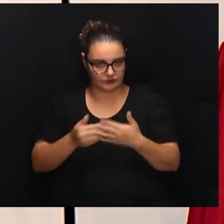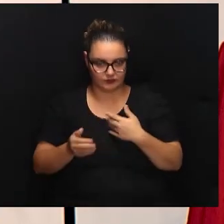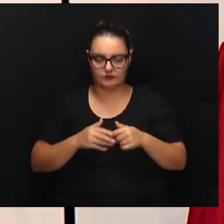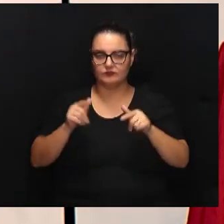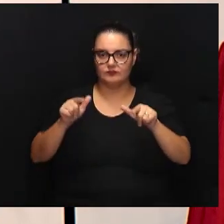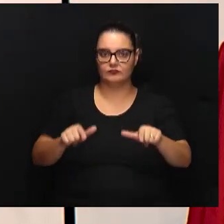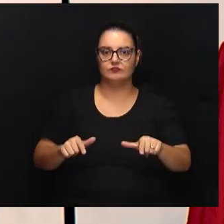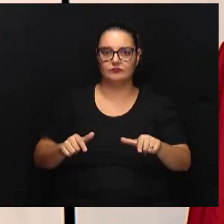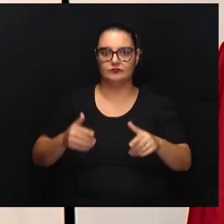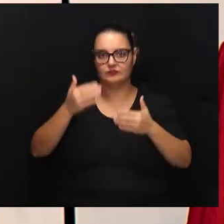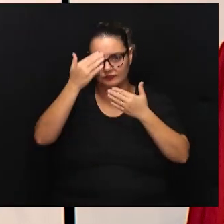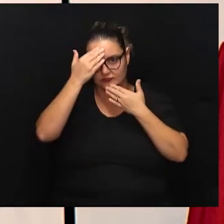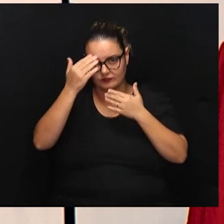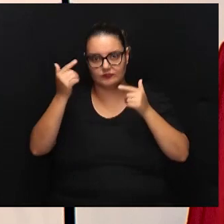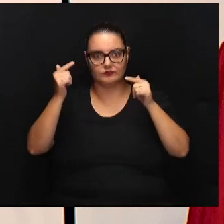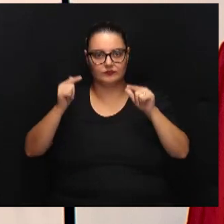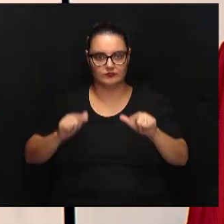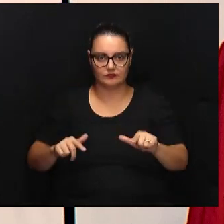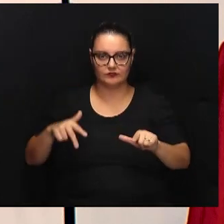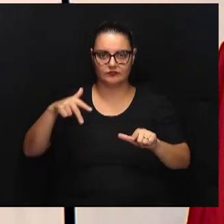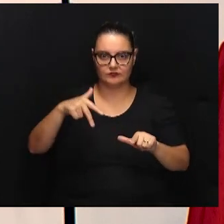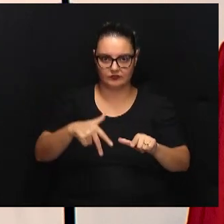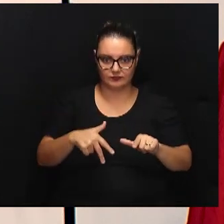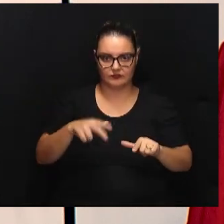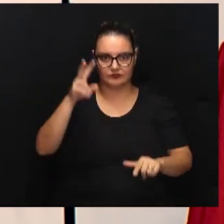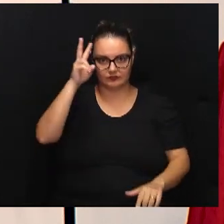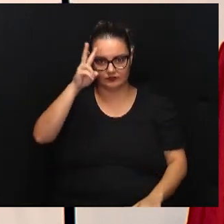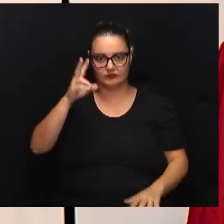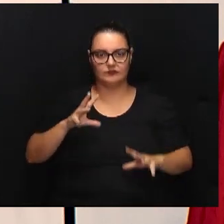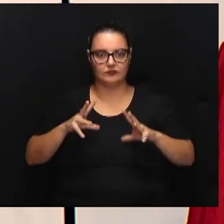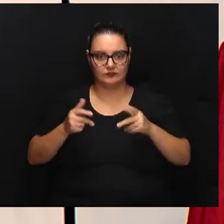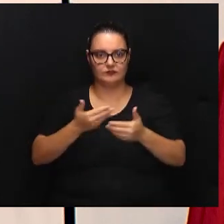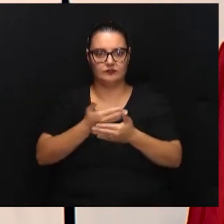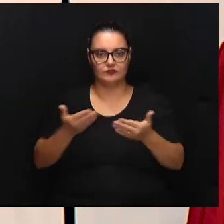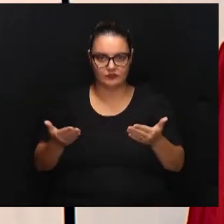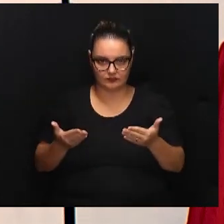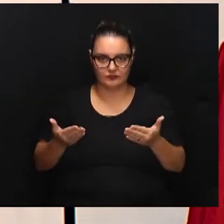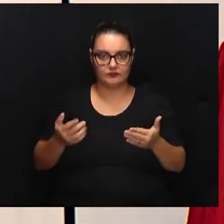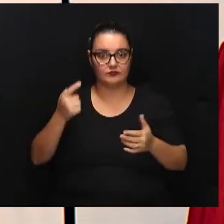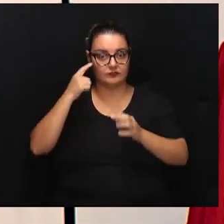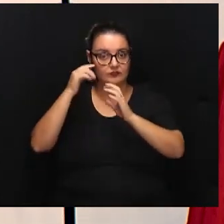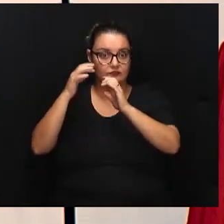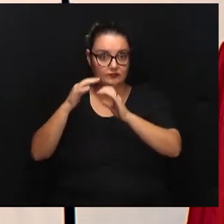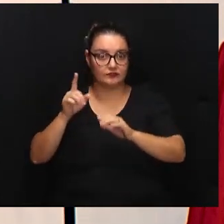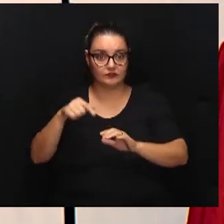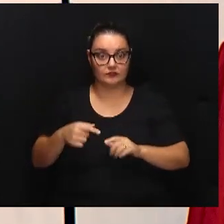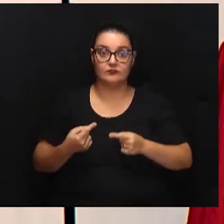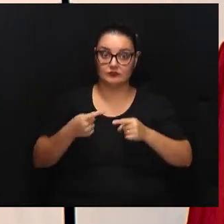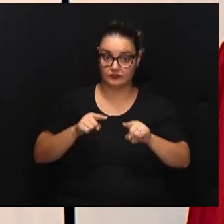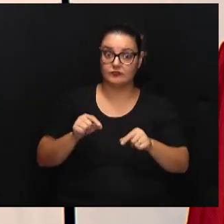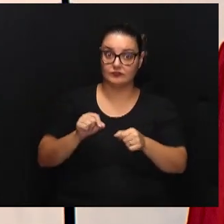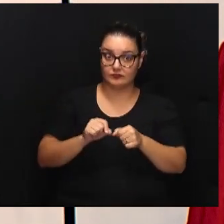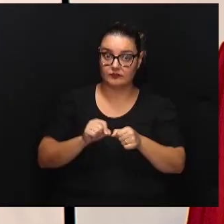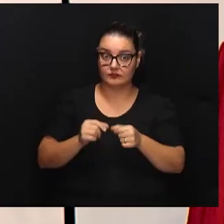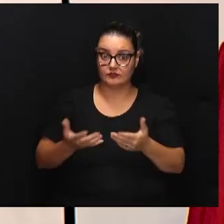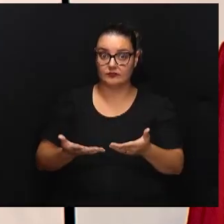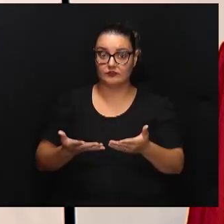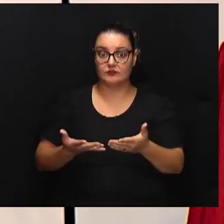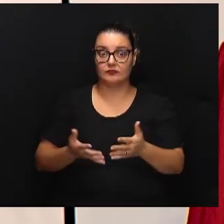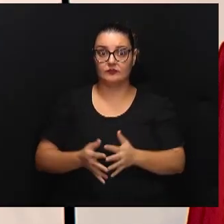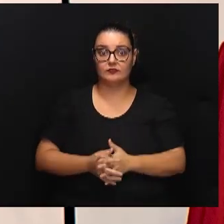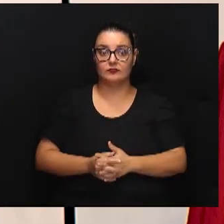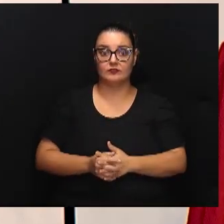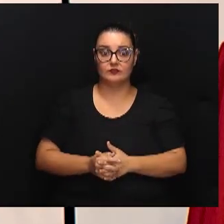e lembrar a todos vocês, repensem, e é uma provocação que eu faço aqui para vocês. Junho é apenas